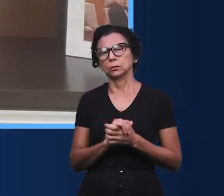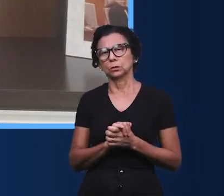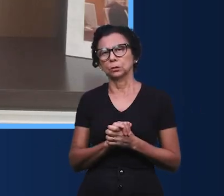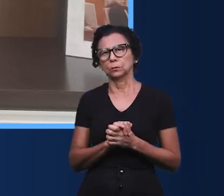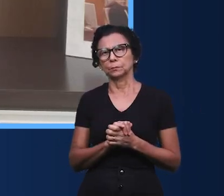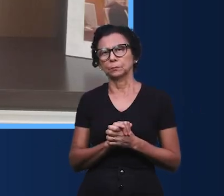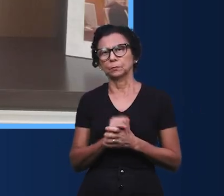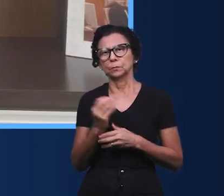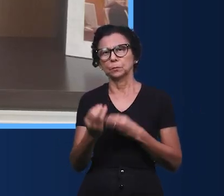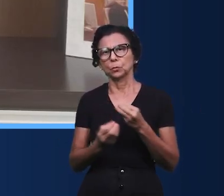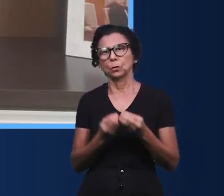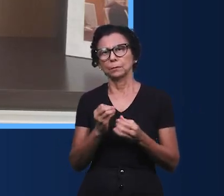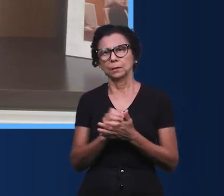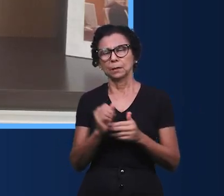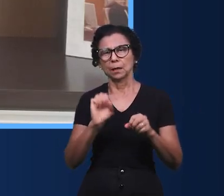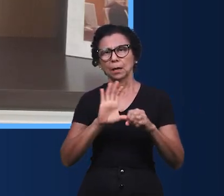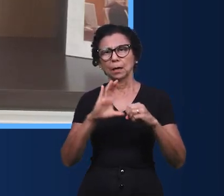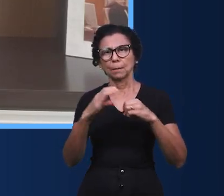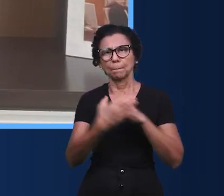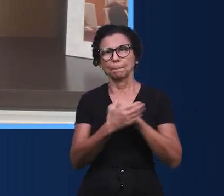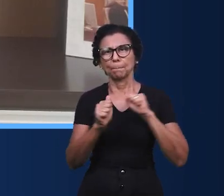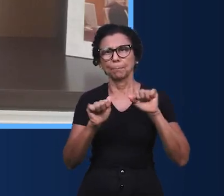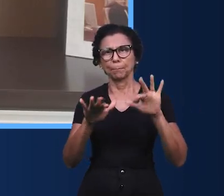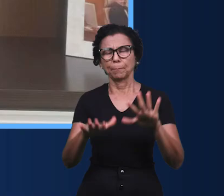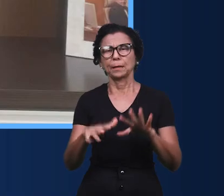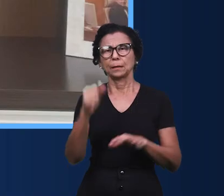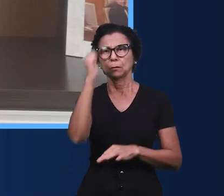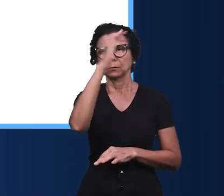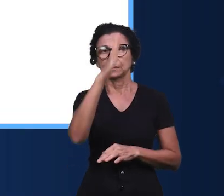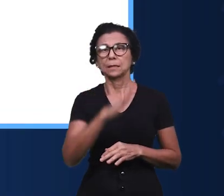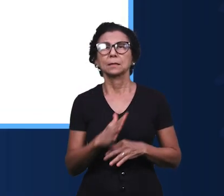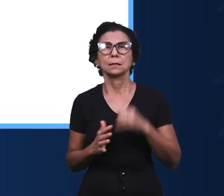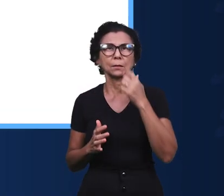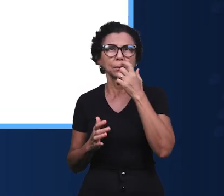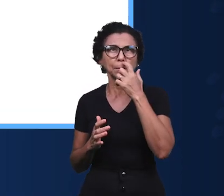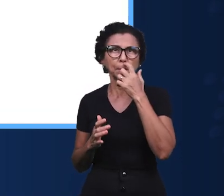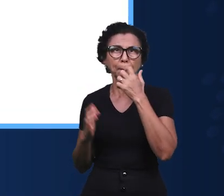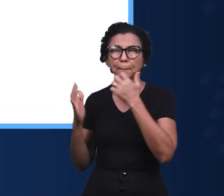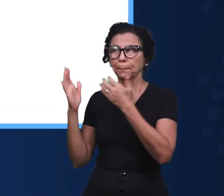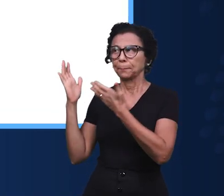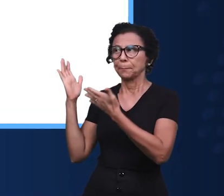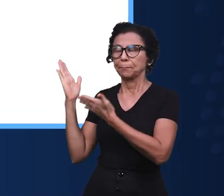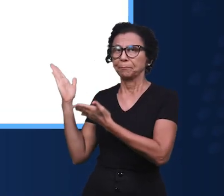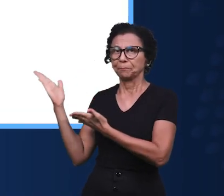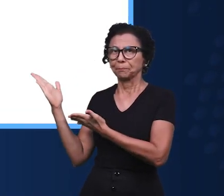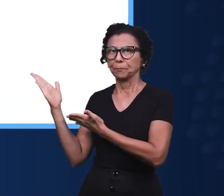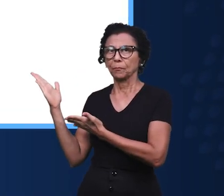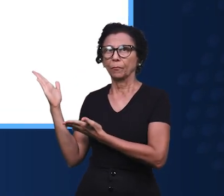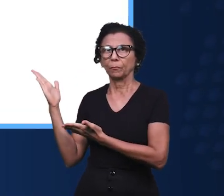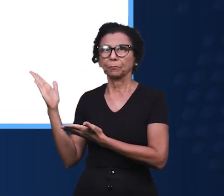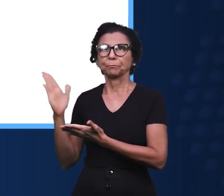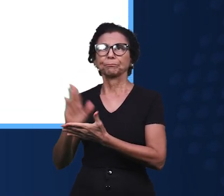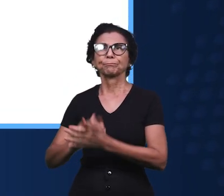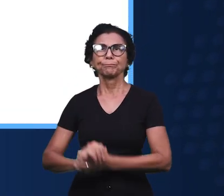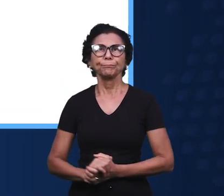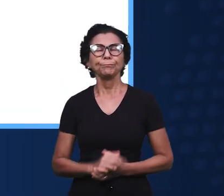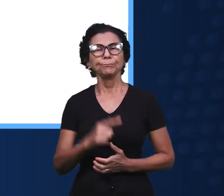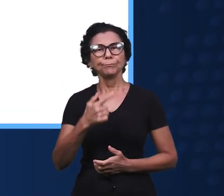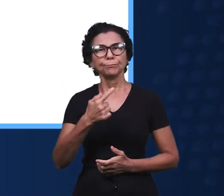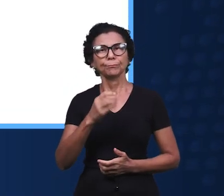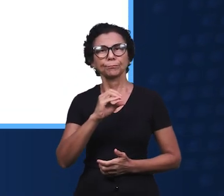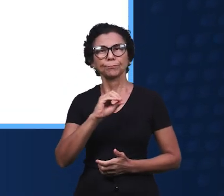situação atual da pandemia no Brasil? O Brasil, ele registrou mais de 700 mil